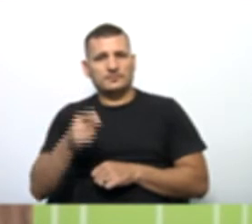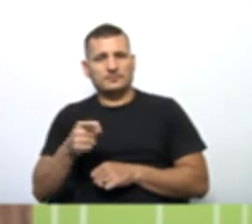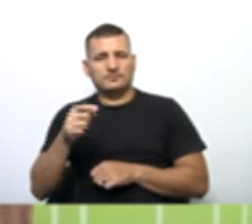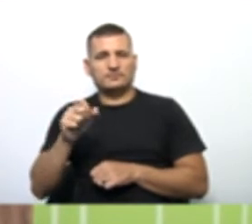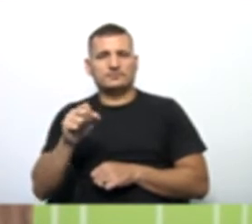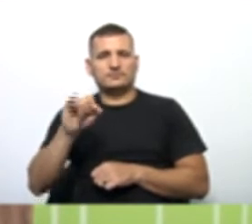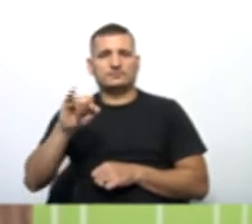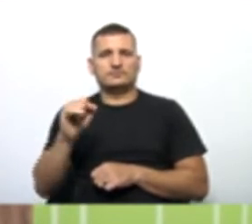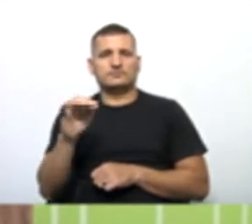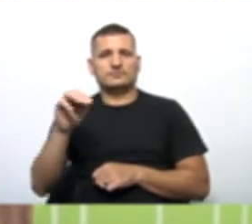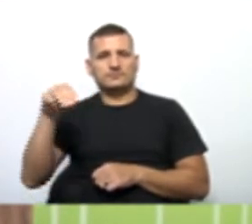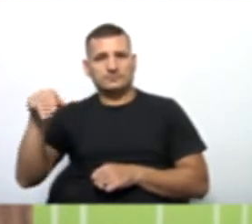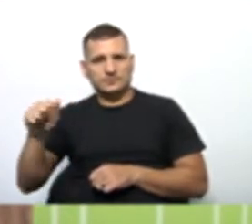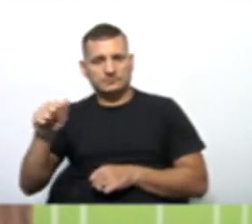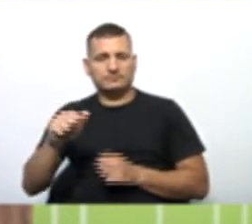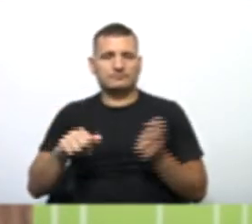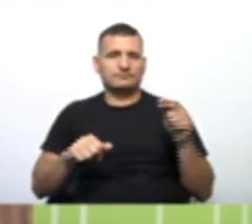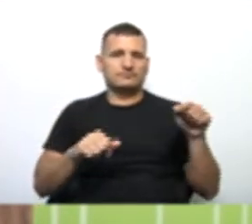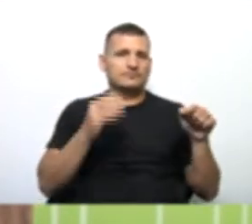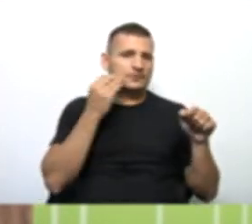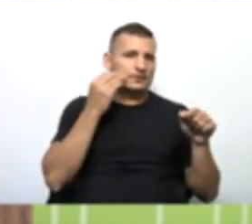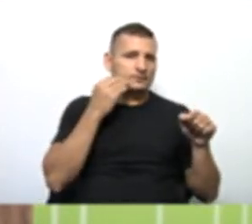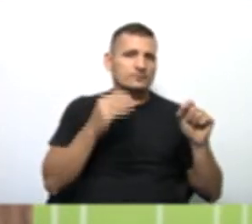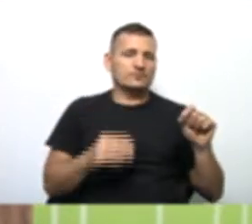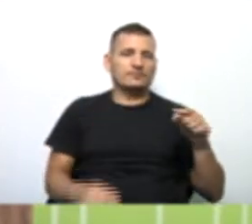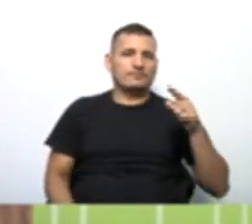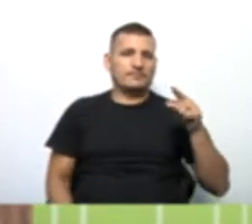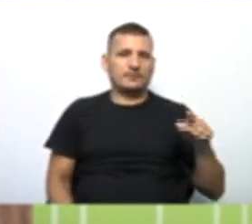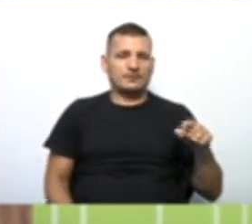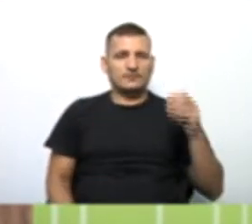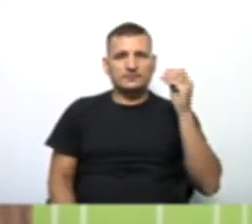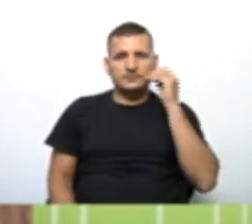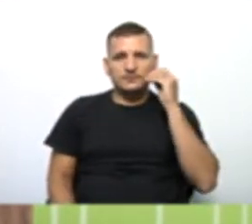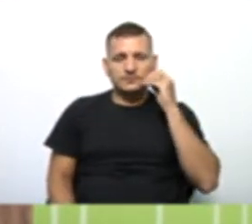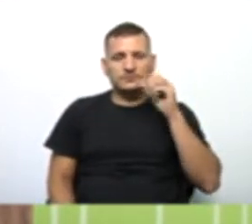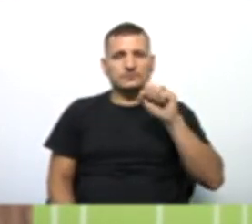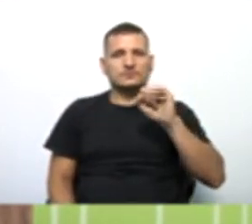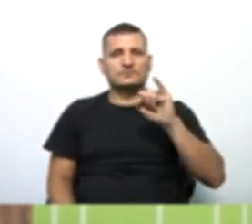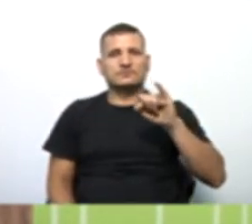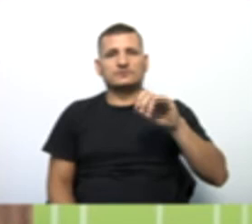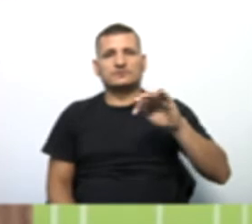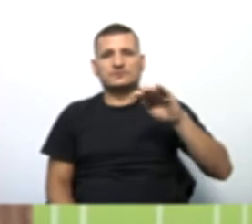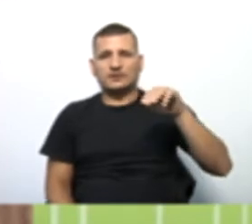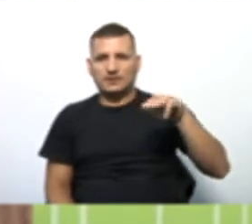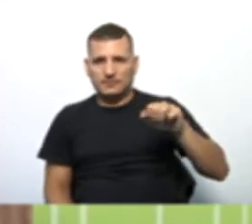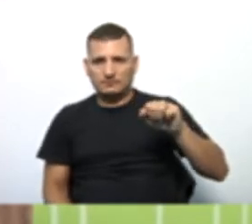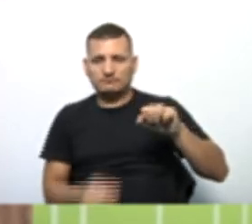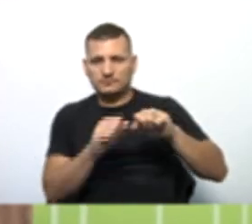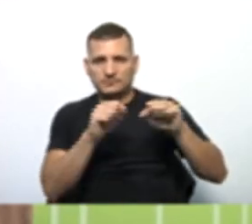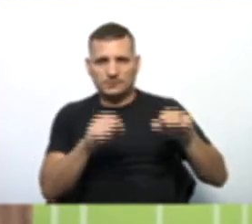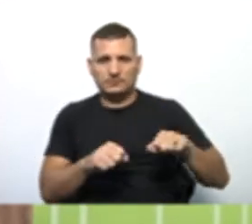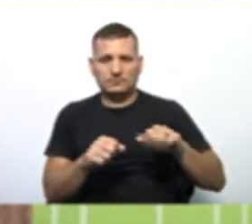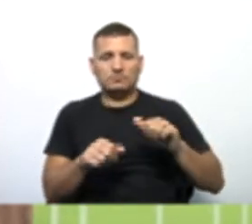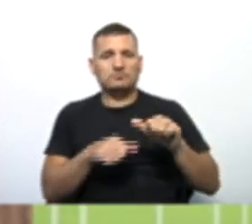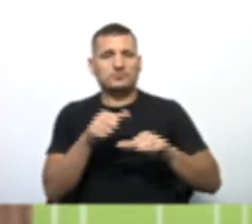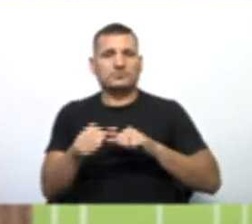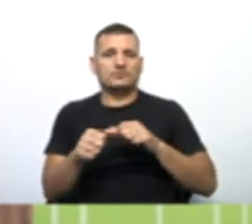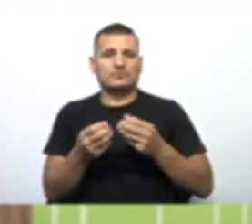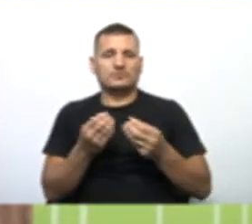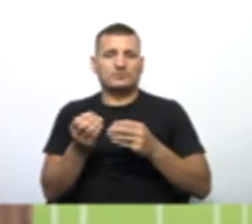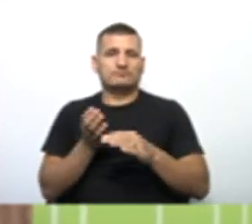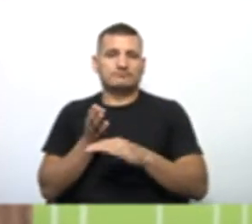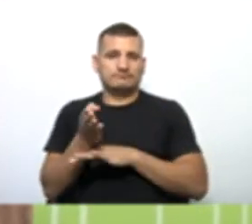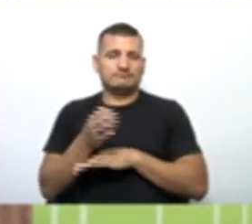www.alguma-coisa/sistema. No de teste vai ser /teste-sistema. Enfim, você muda até a forma de acessar esse ambiente de teste,